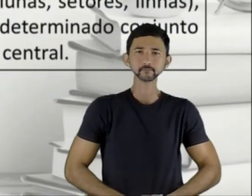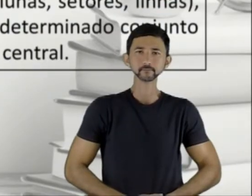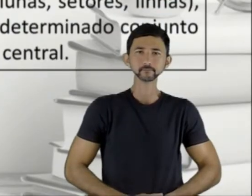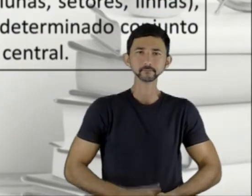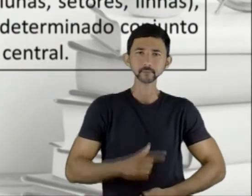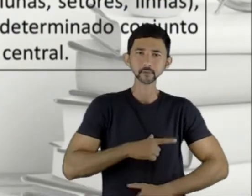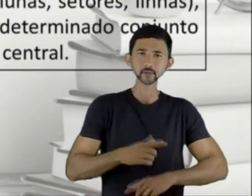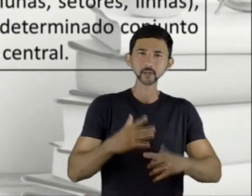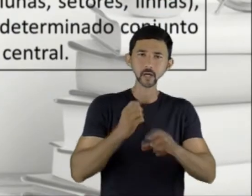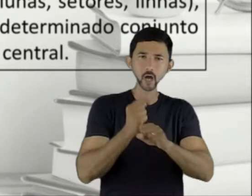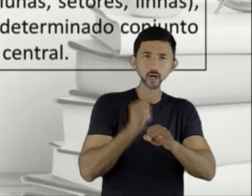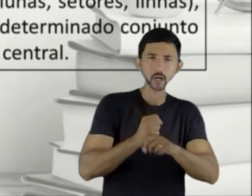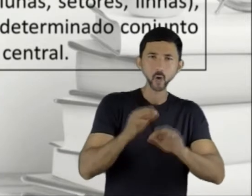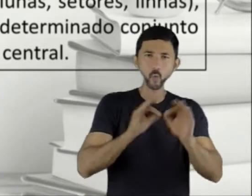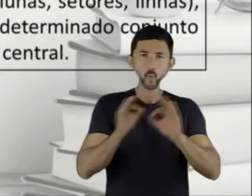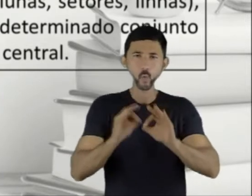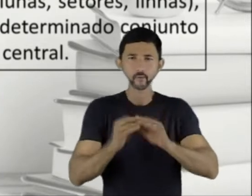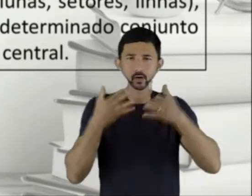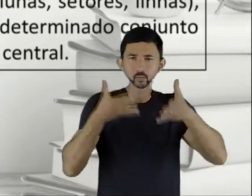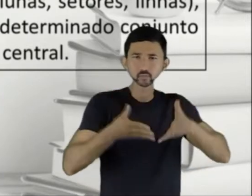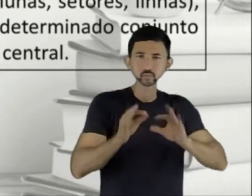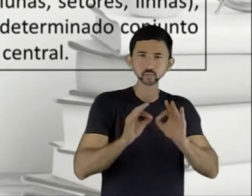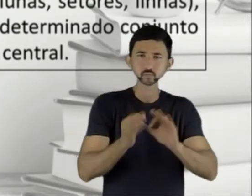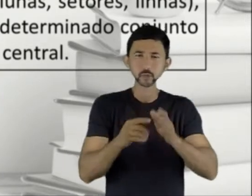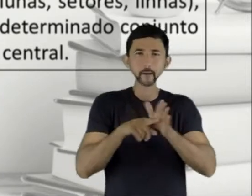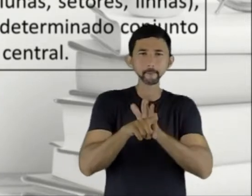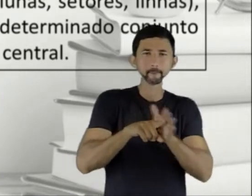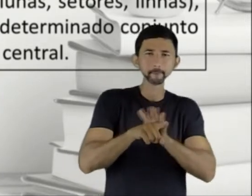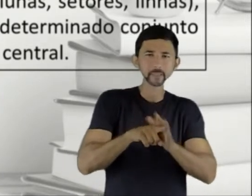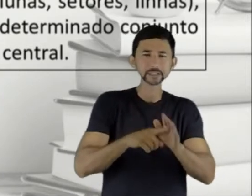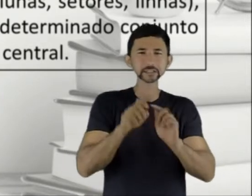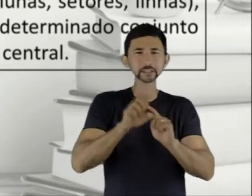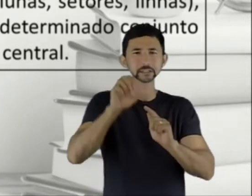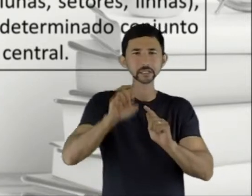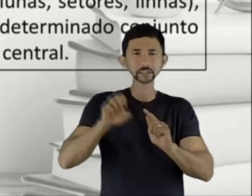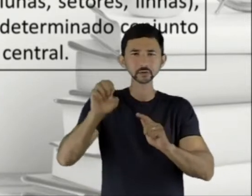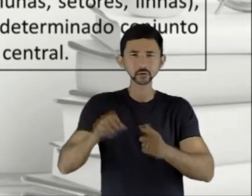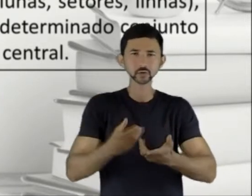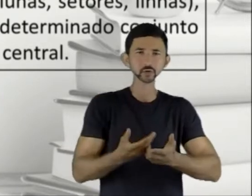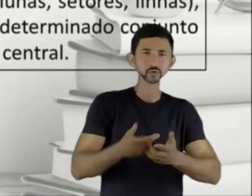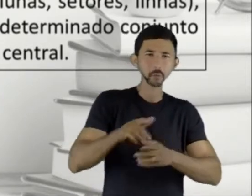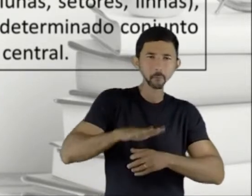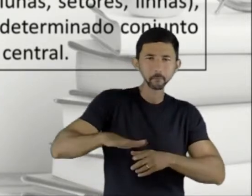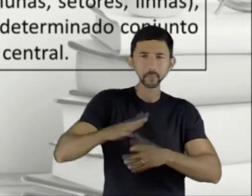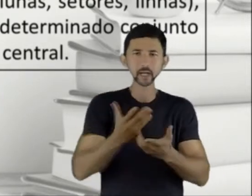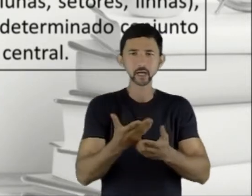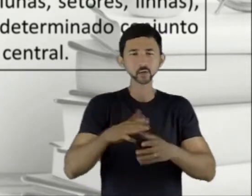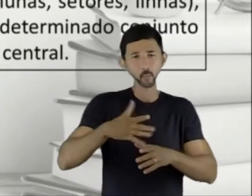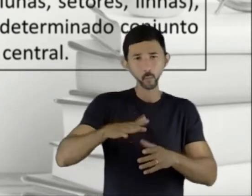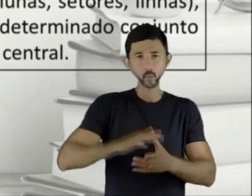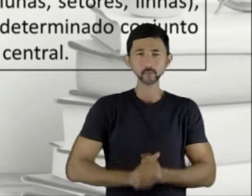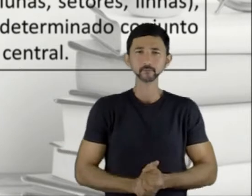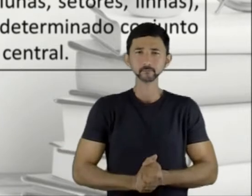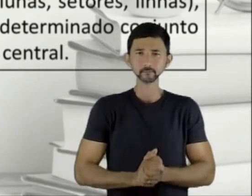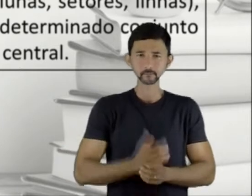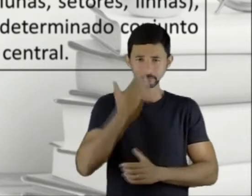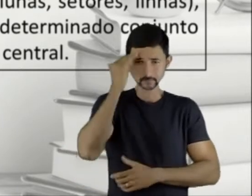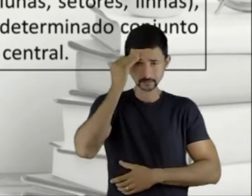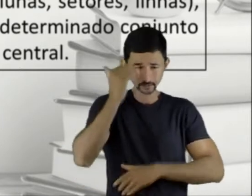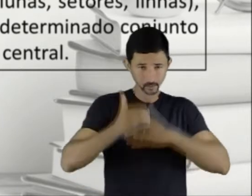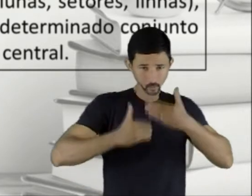Obter os valores de medidas de tendência central de uma pesquisa estatística, média, moda e mediana, com a compreensão de